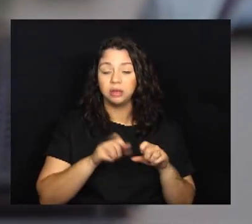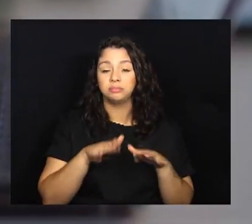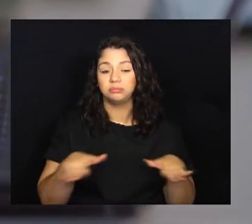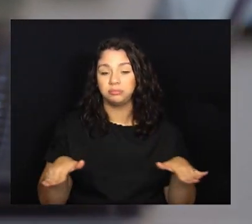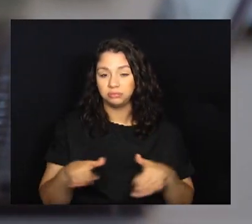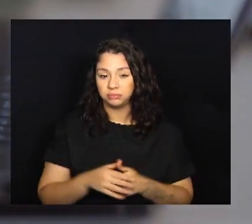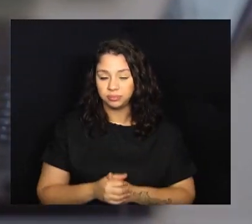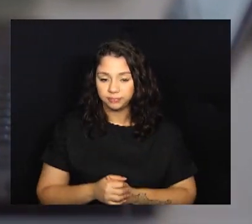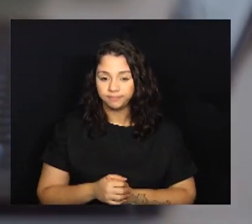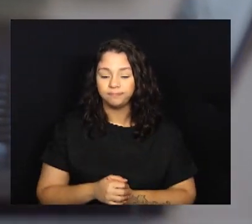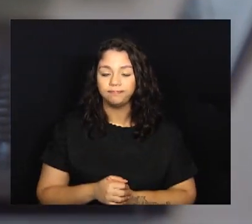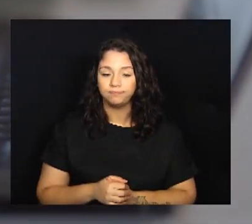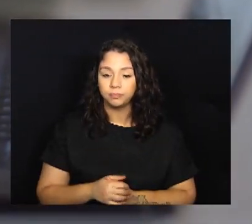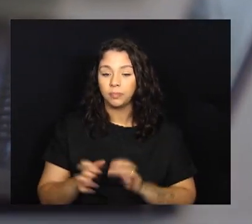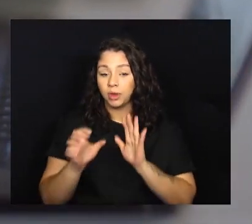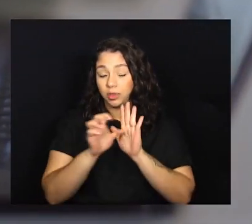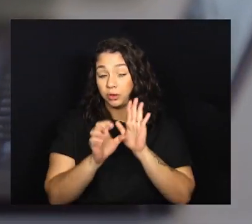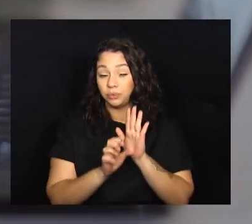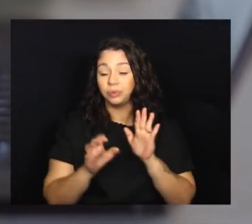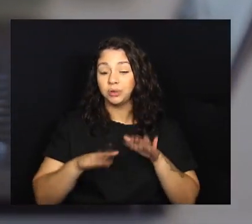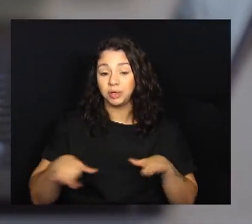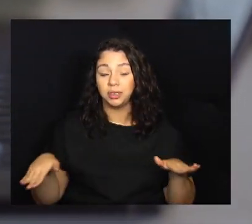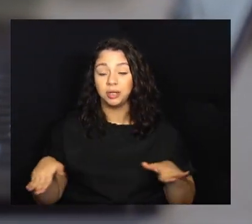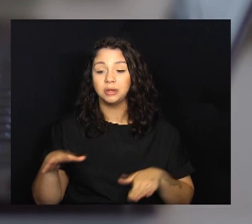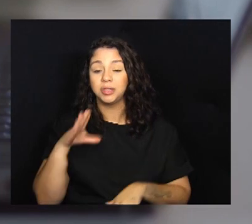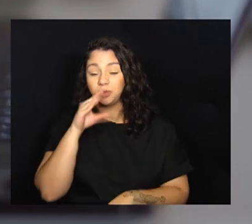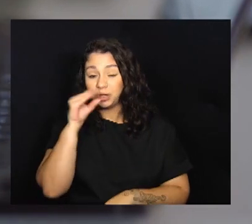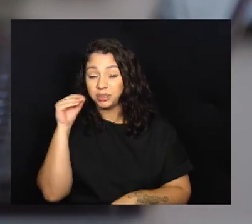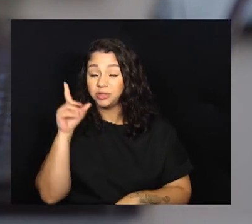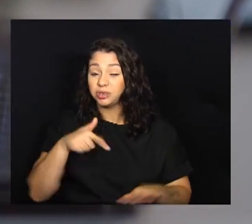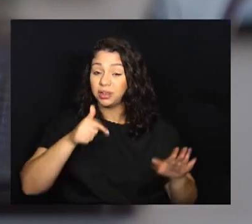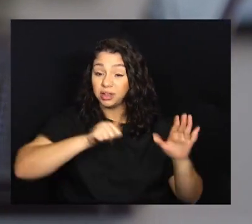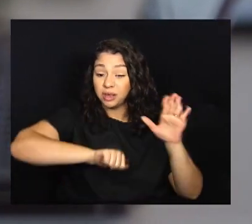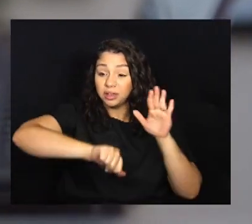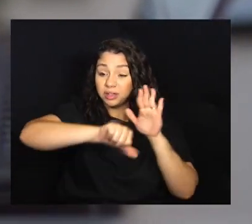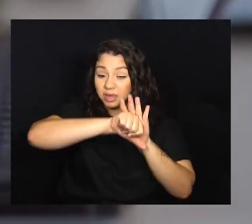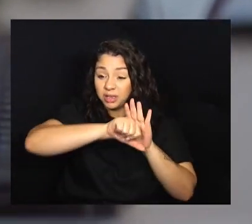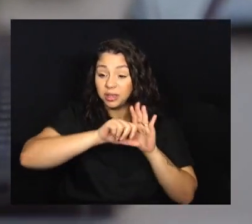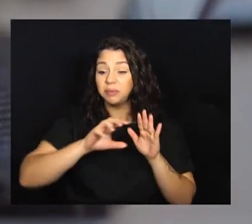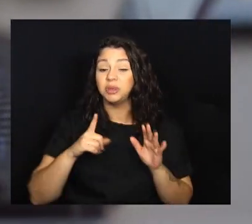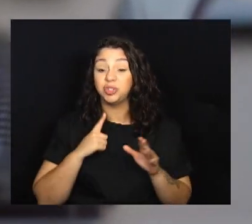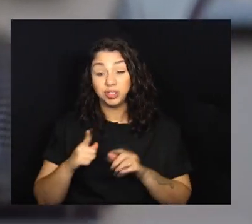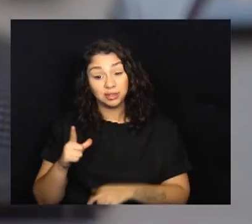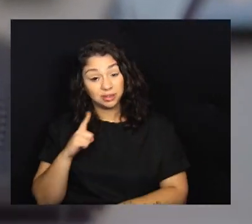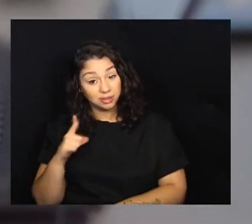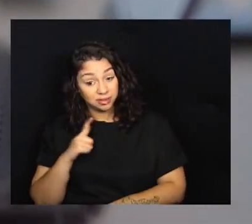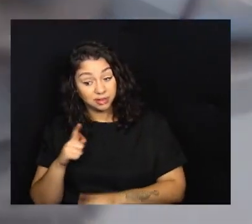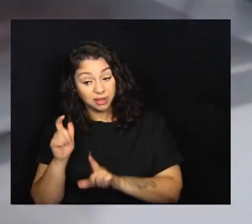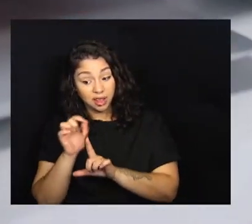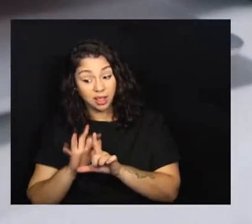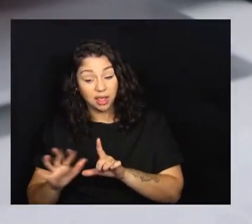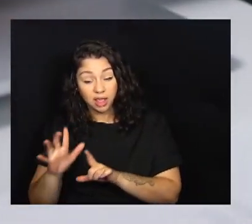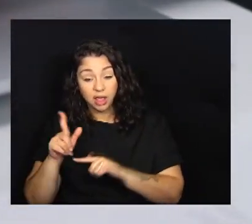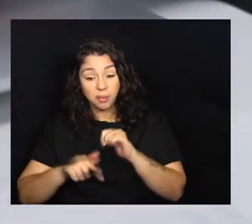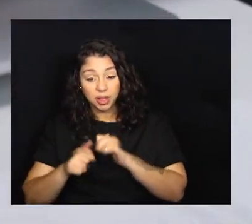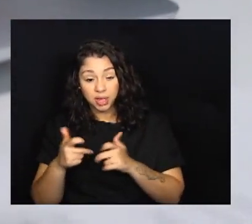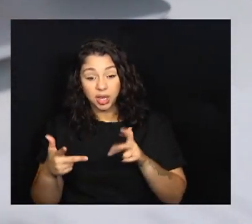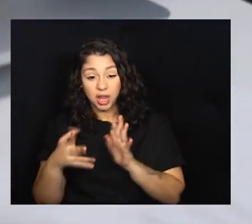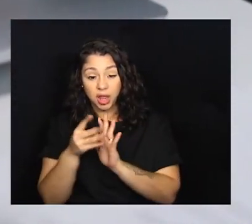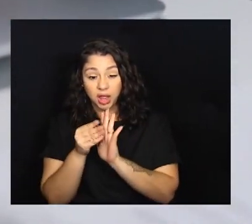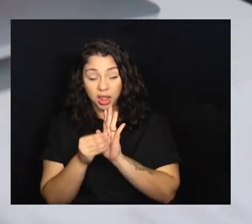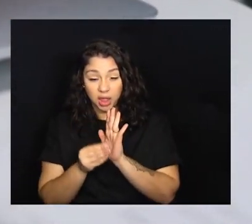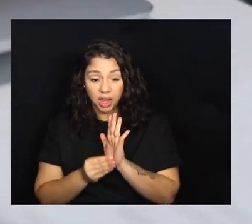da Criança e do Adolescente prevê como crime a posse ou compartilhamento de materiais nocivos, como o de